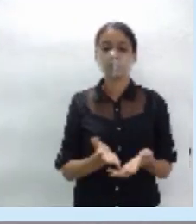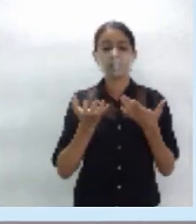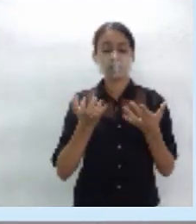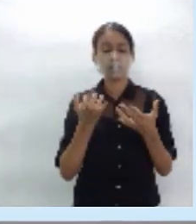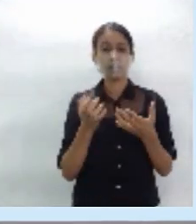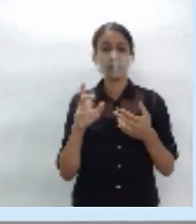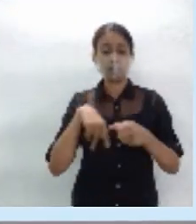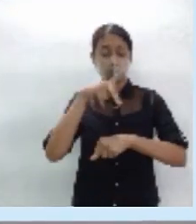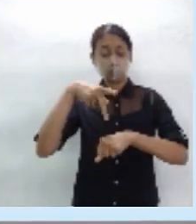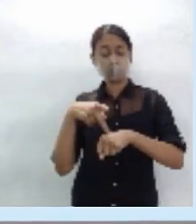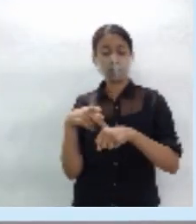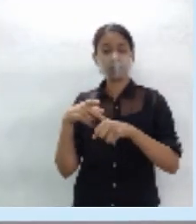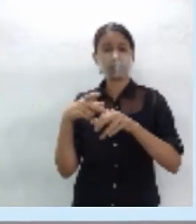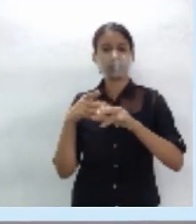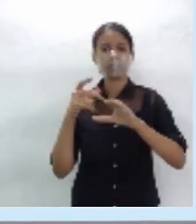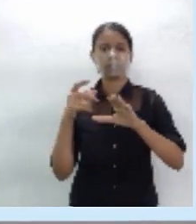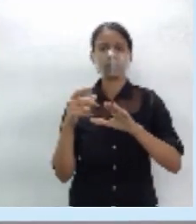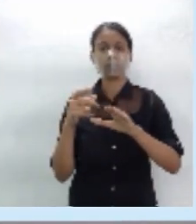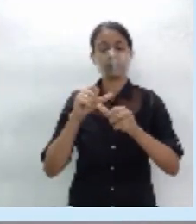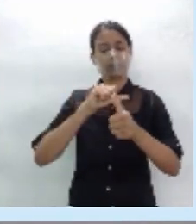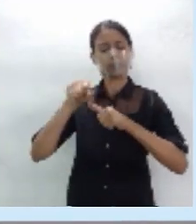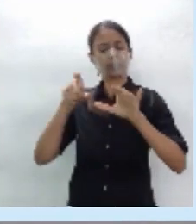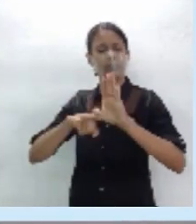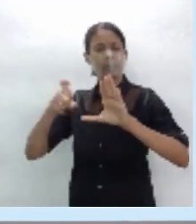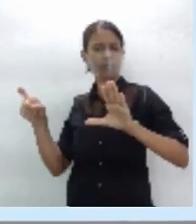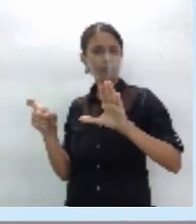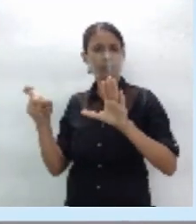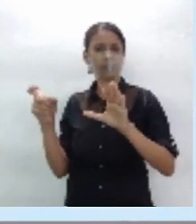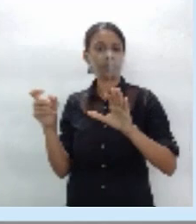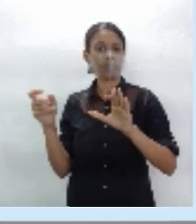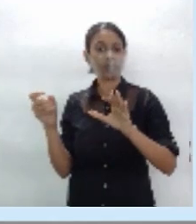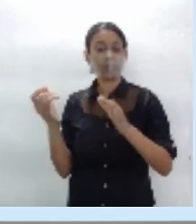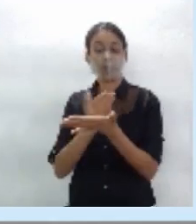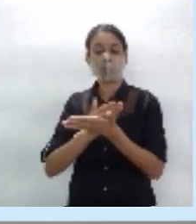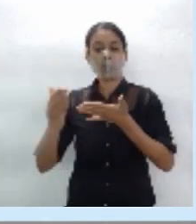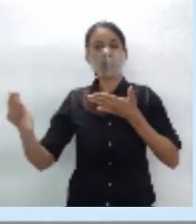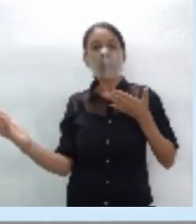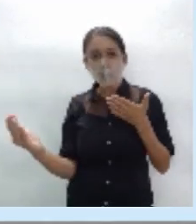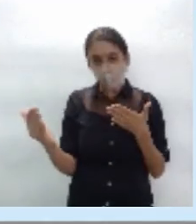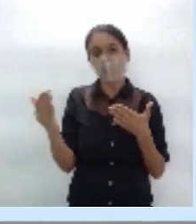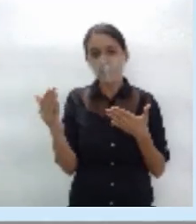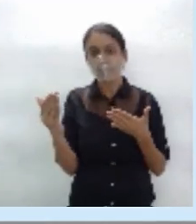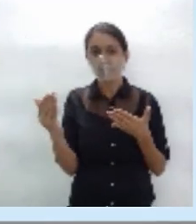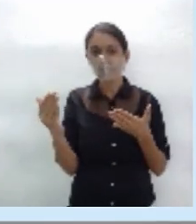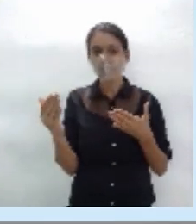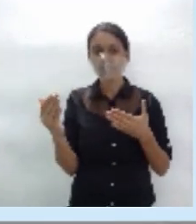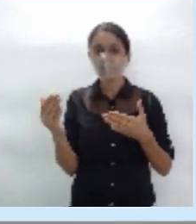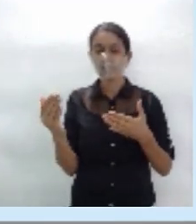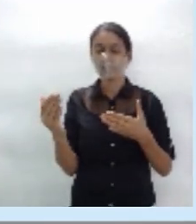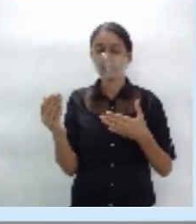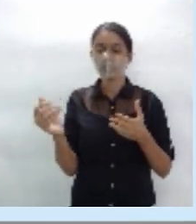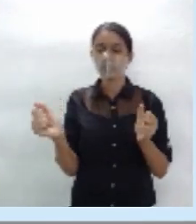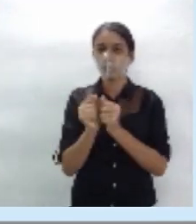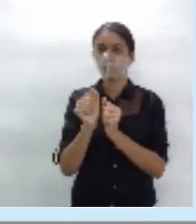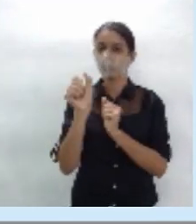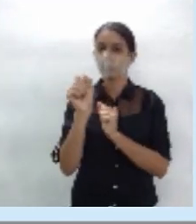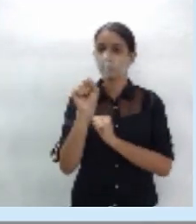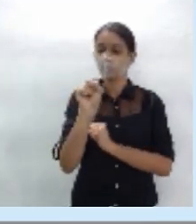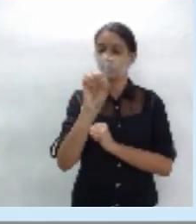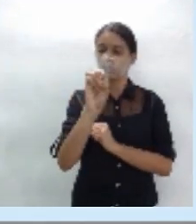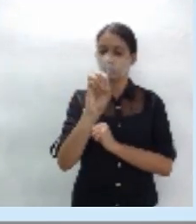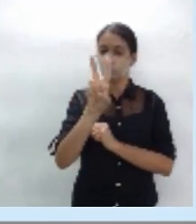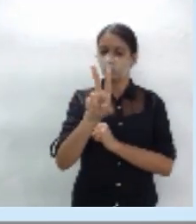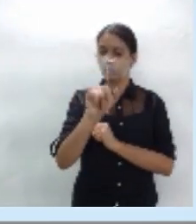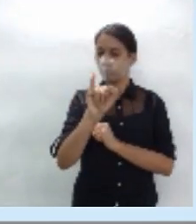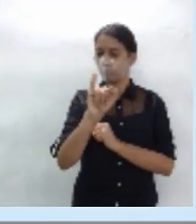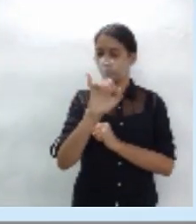né, orientassem e ficassem do lado do regime soviético. Os Estados Unidos também queria